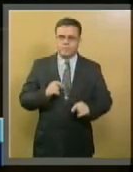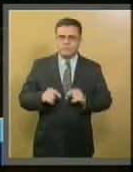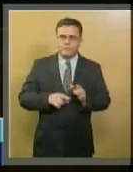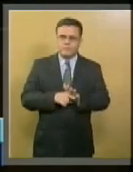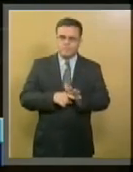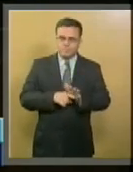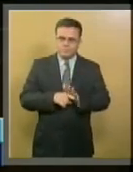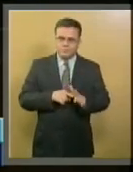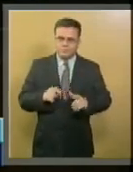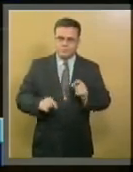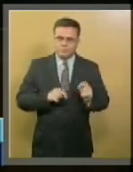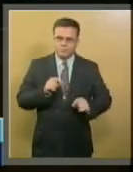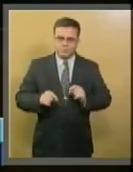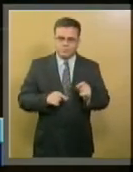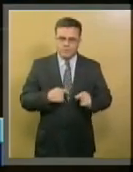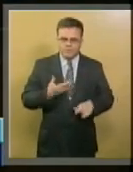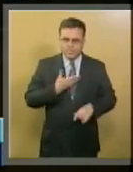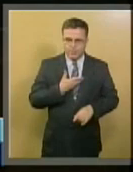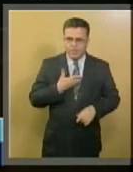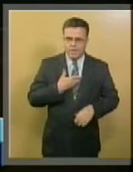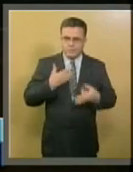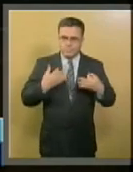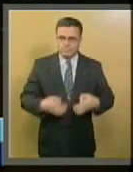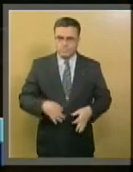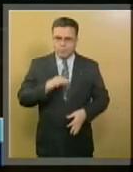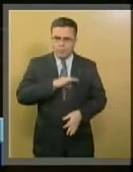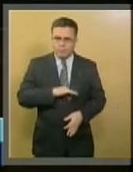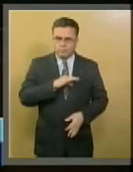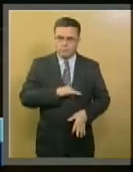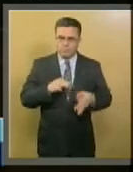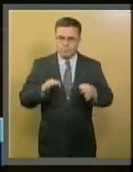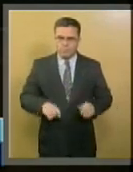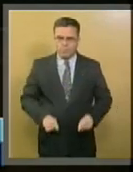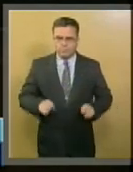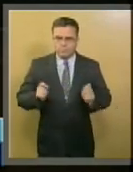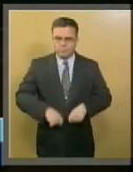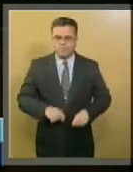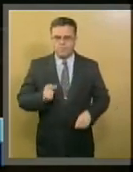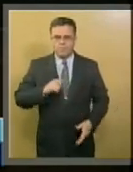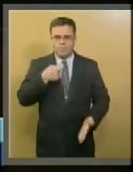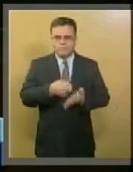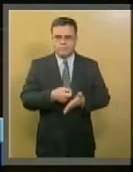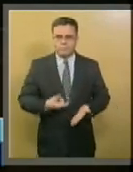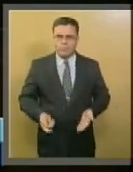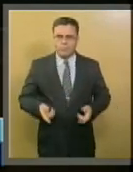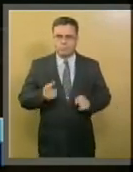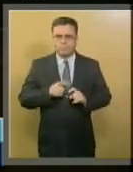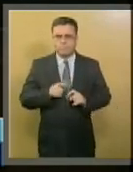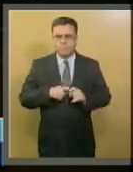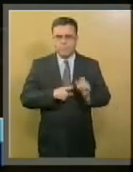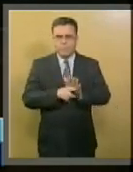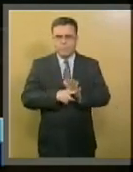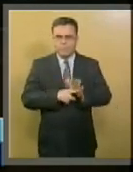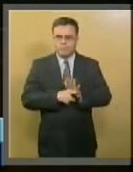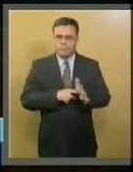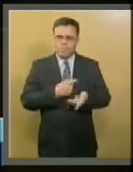ficha, como ele é da minha avó, ela só recebe um salário mínimo, então não teria condições de pagar uma consulta,